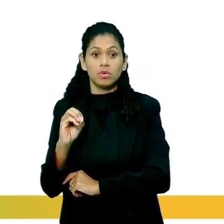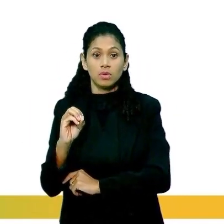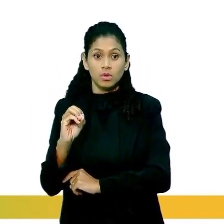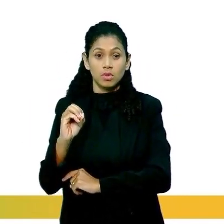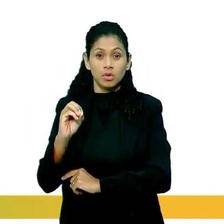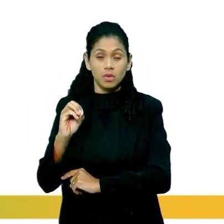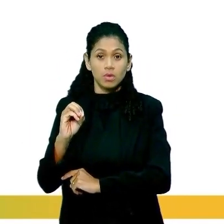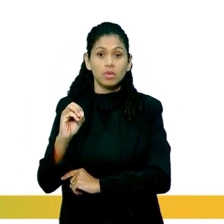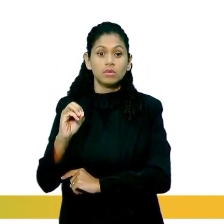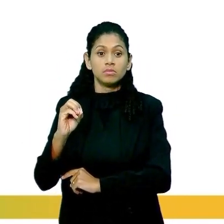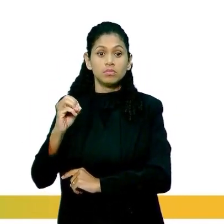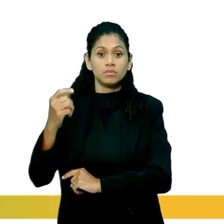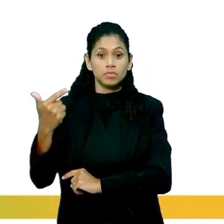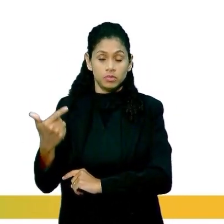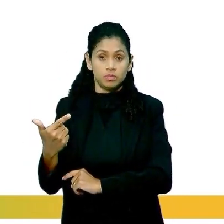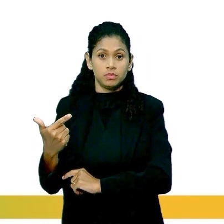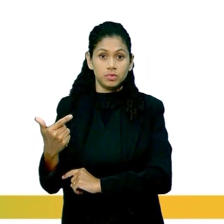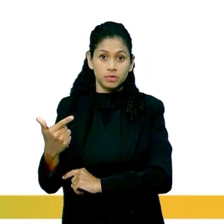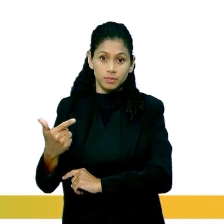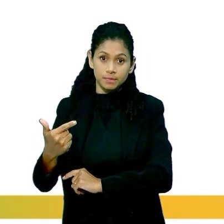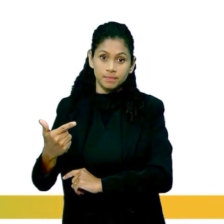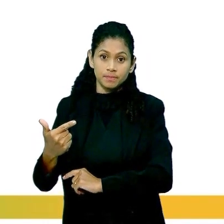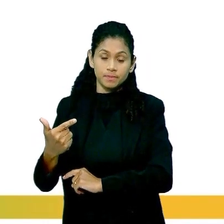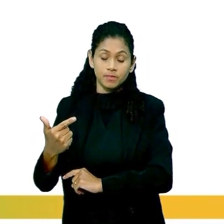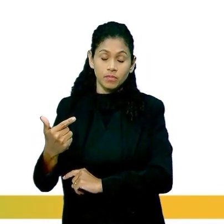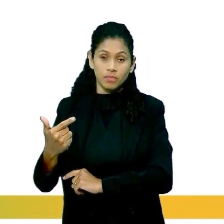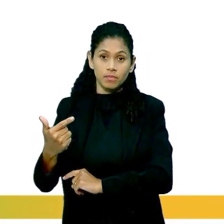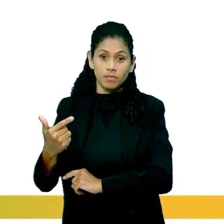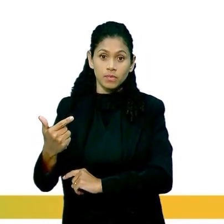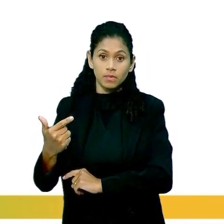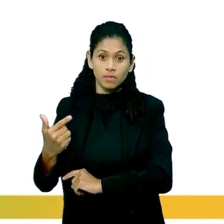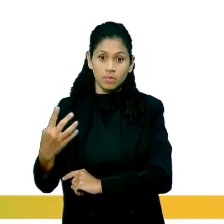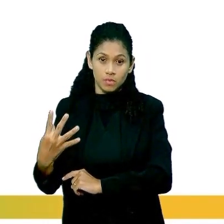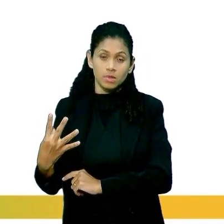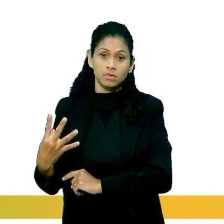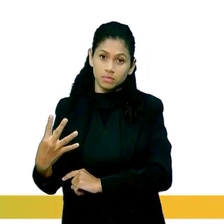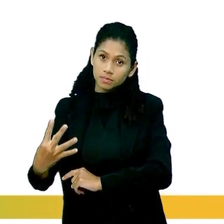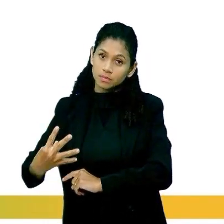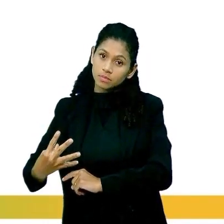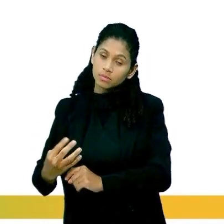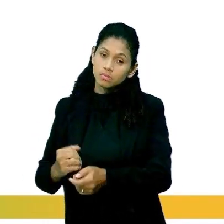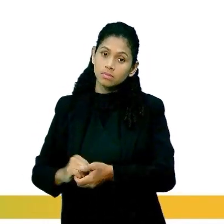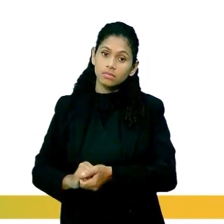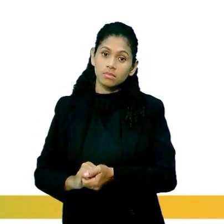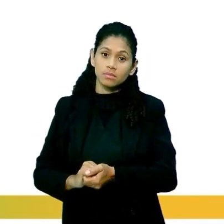que está fora do parênteses multiplica tudo aquilo que está dentro. Então eu tenho